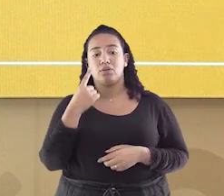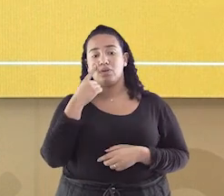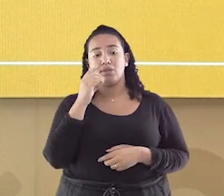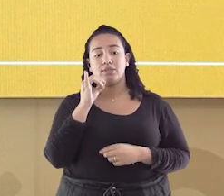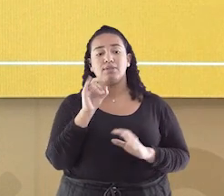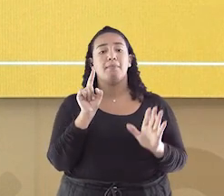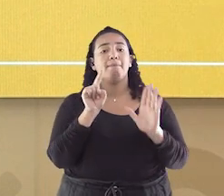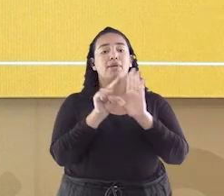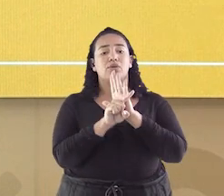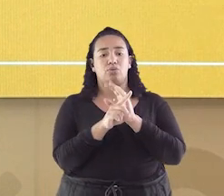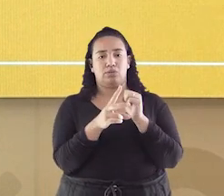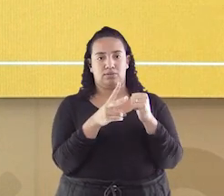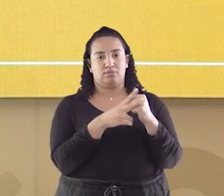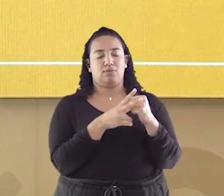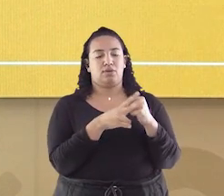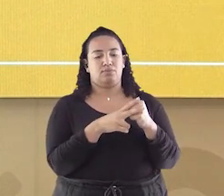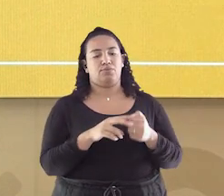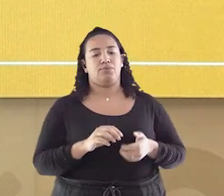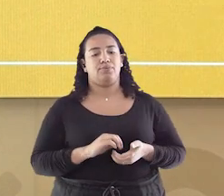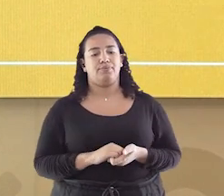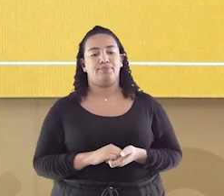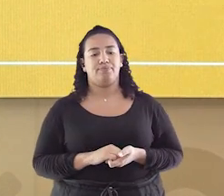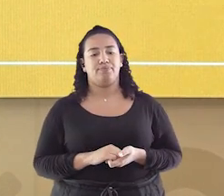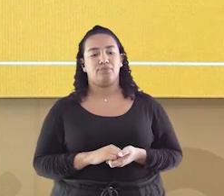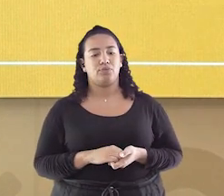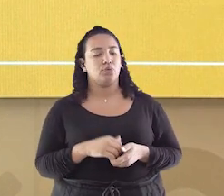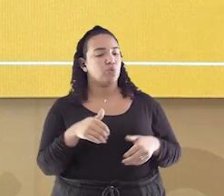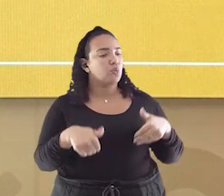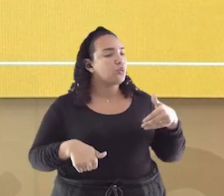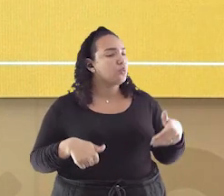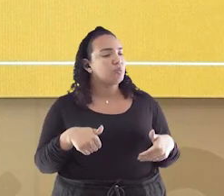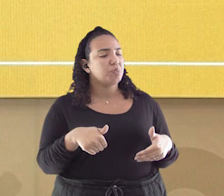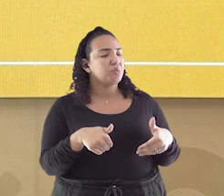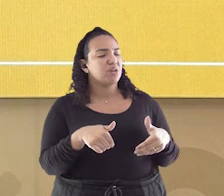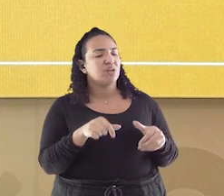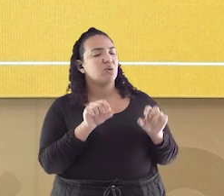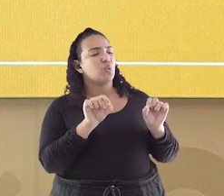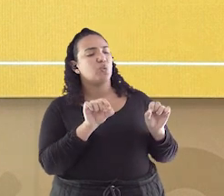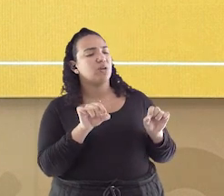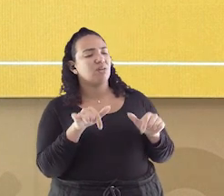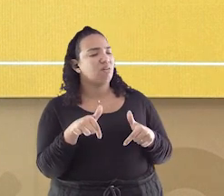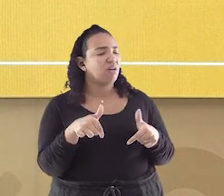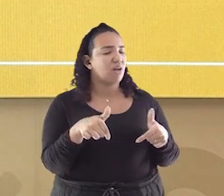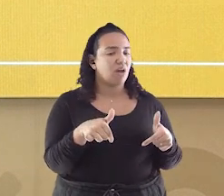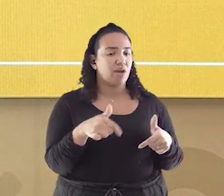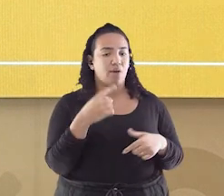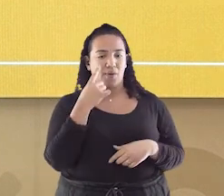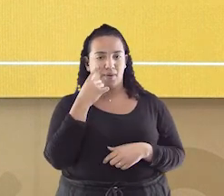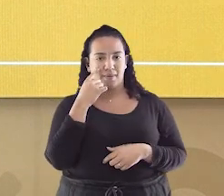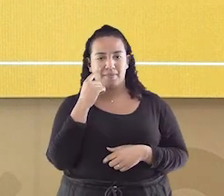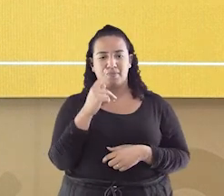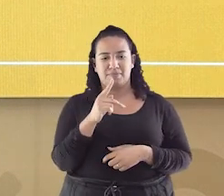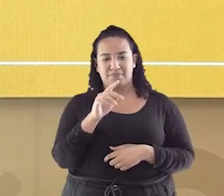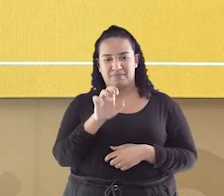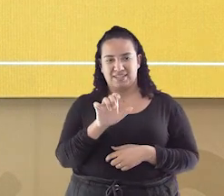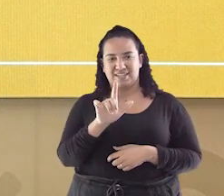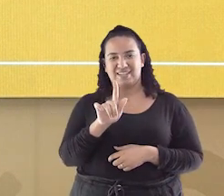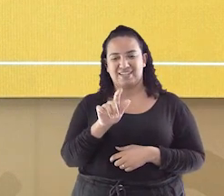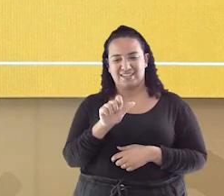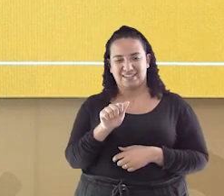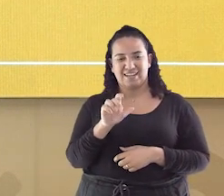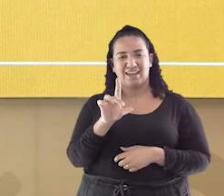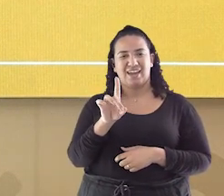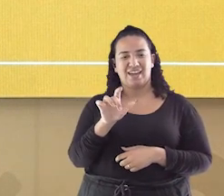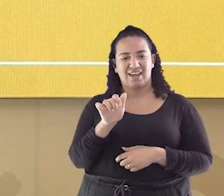fazermos a seguinte pergunta ao verbo. O que Curupira deixa? Curupira deixa o quê? A resposta é